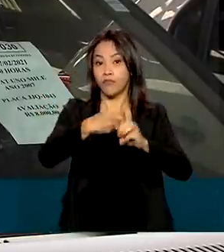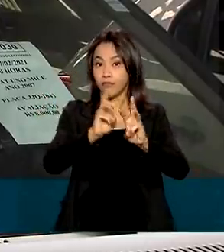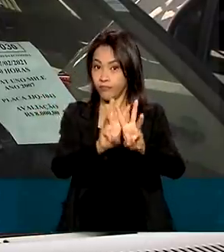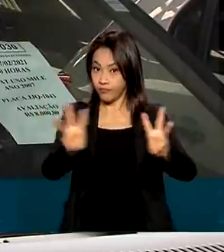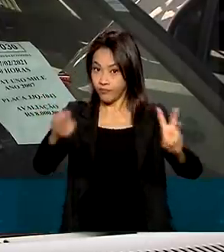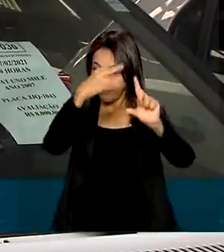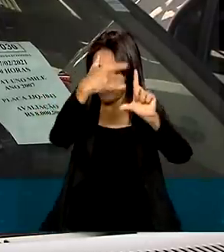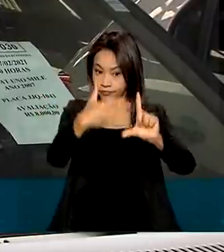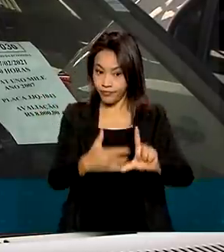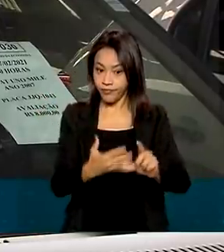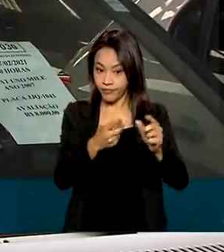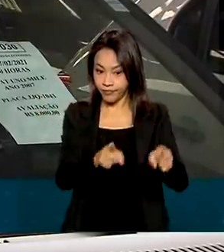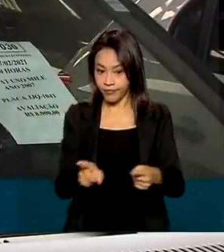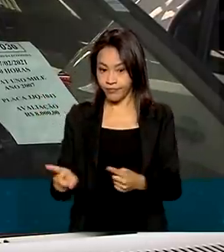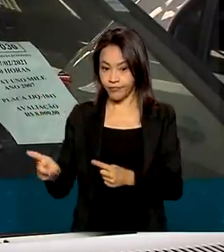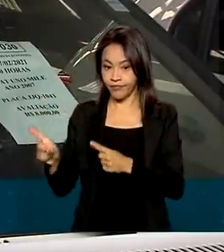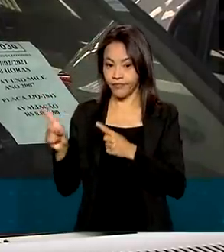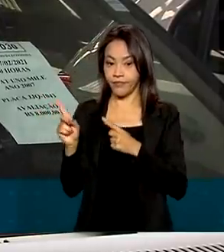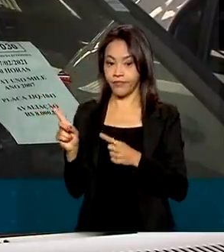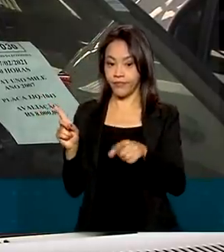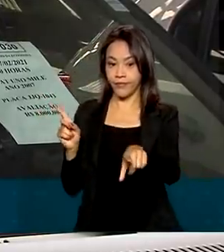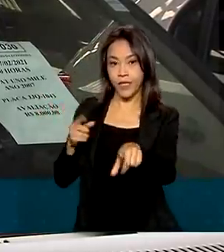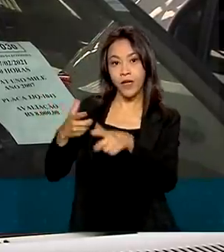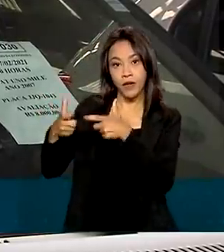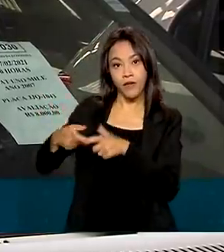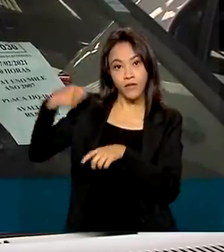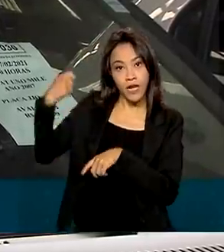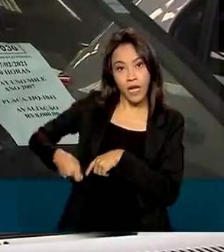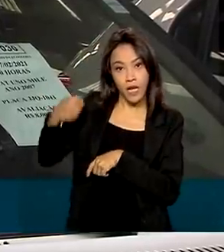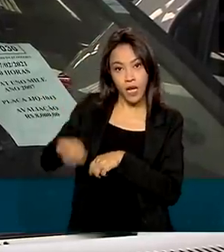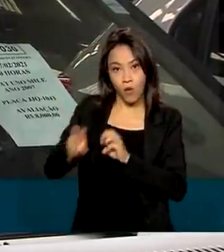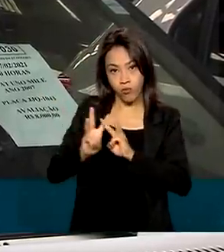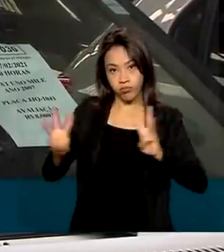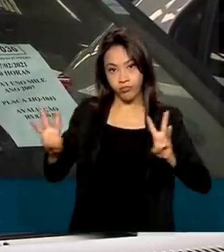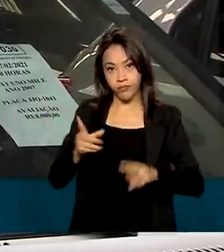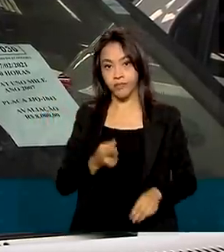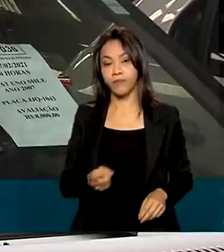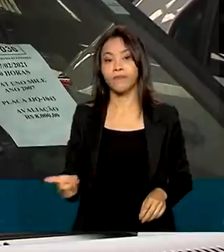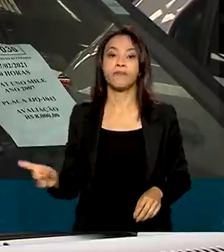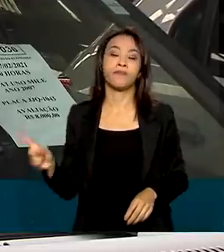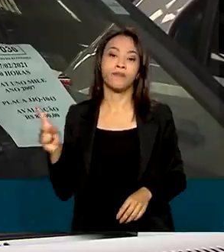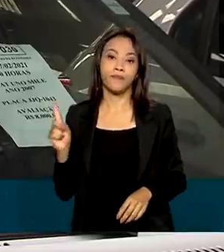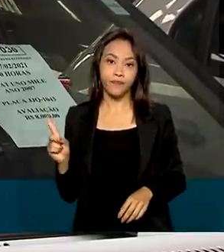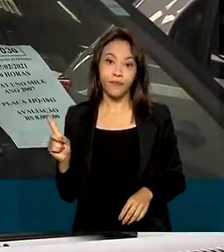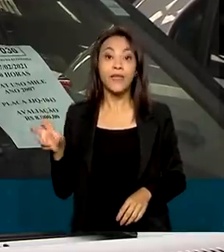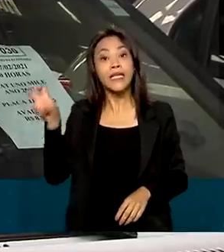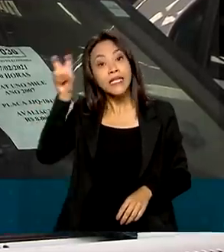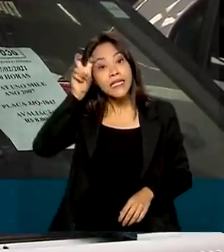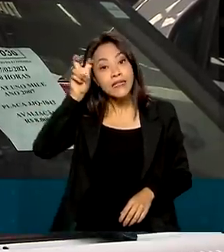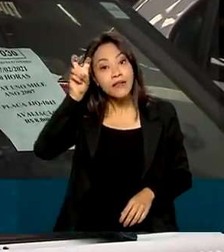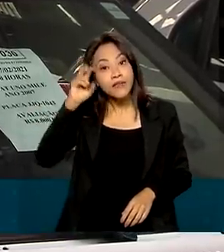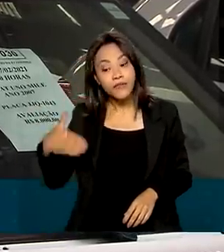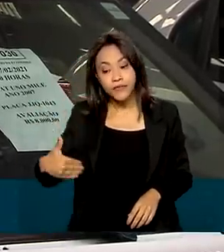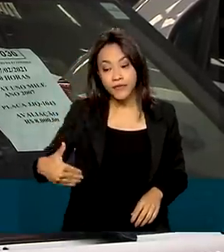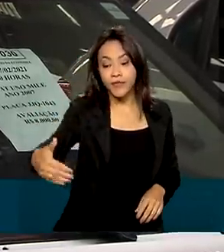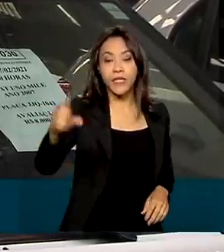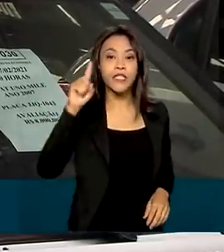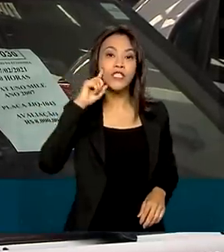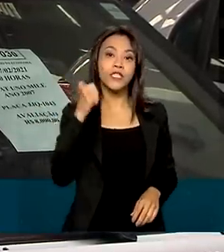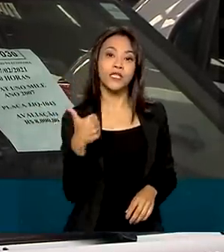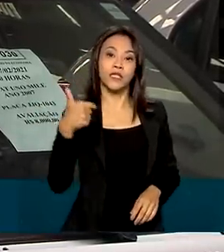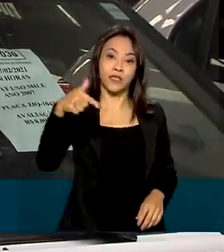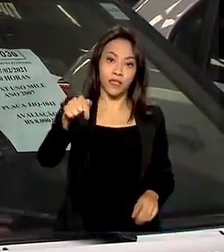site o Parque dos Leilões. Com.br na quinta-feira dia